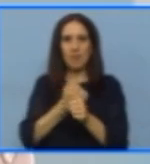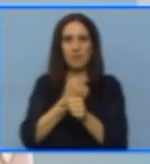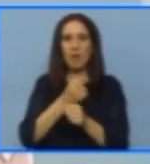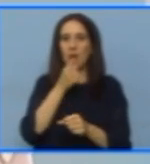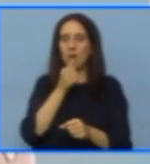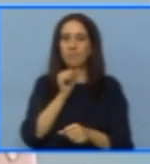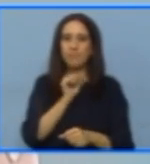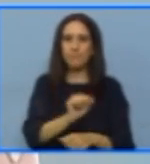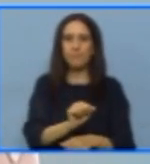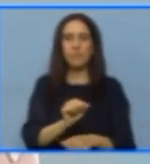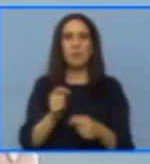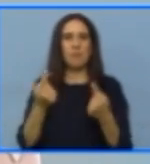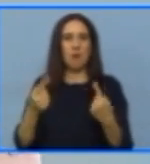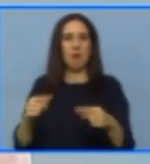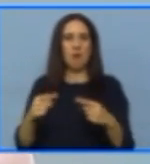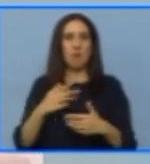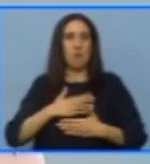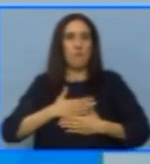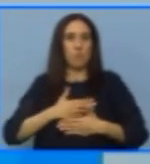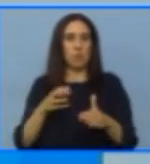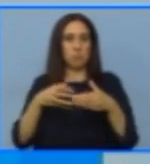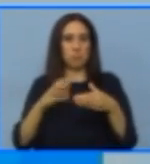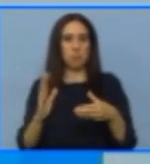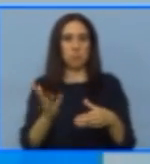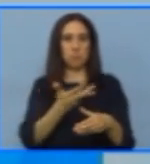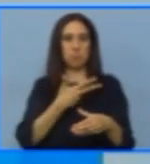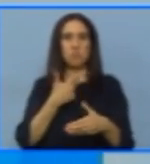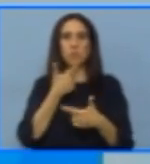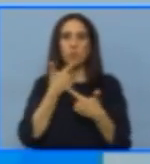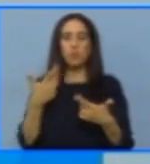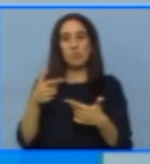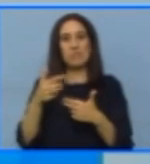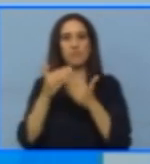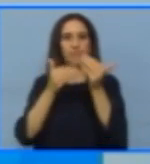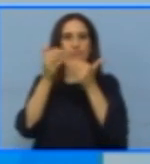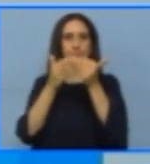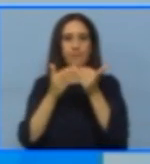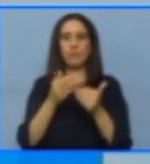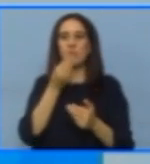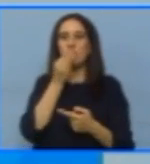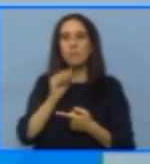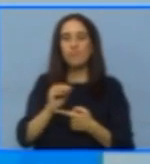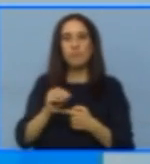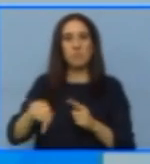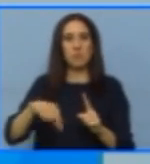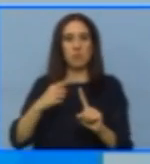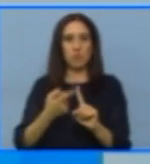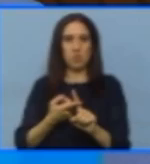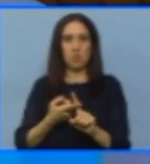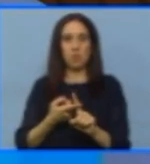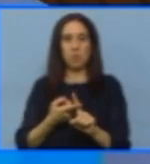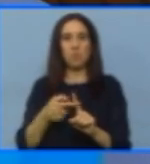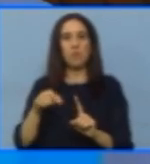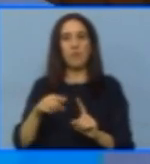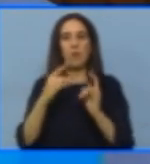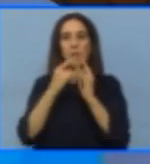aquáticas também tem um conjunto de voluntários. Tudo isso é assim construído. A parte da alimentação este ano vai ser o